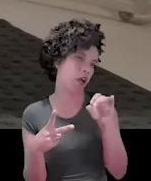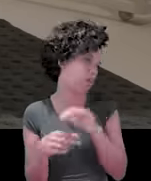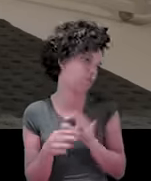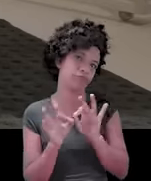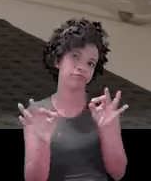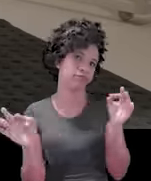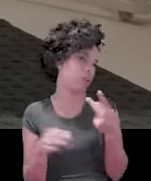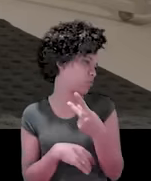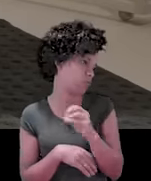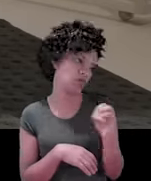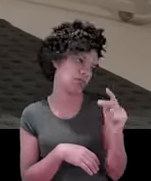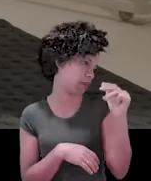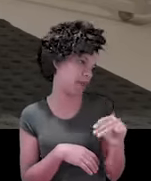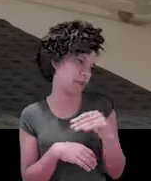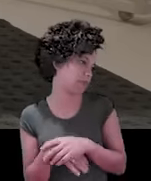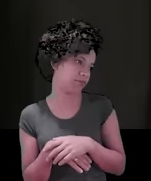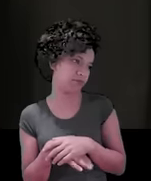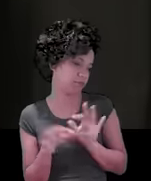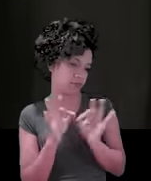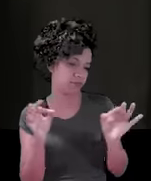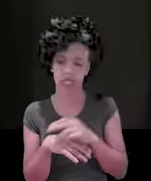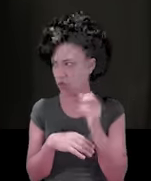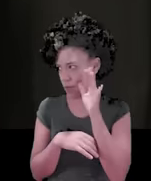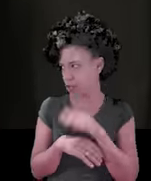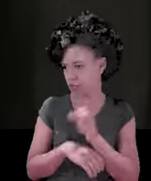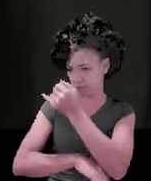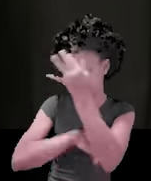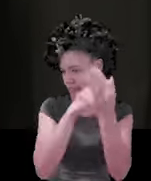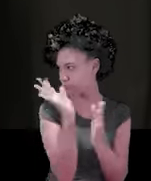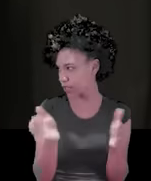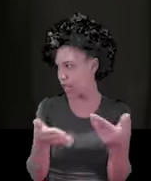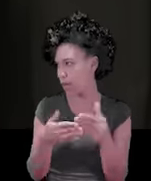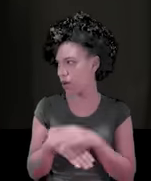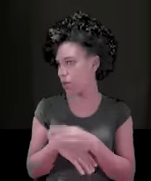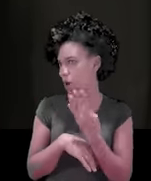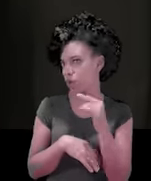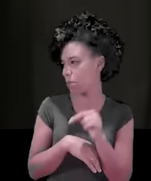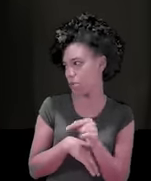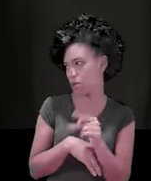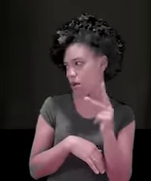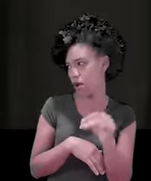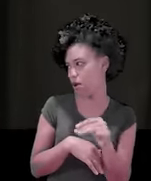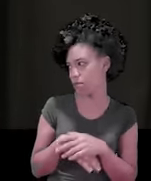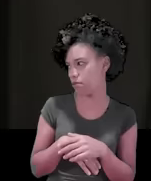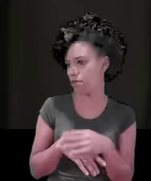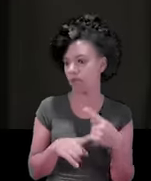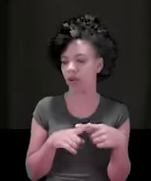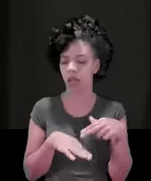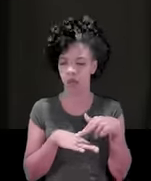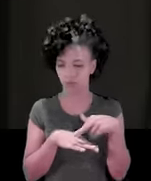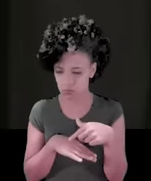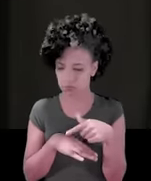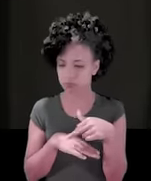então vezes km desde logo Imagino que mata fechada isso é considerado quatro mil quilômetros leva número cada